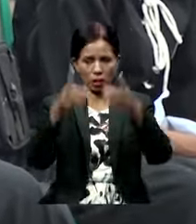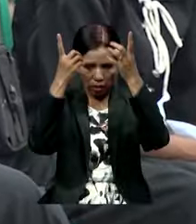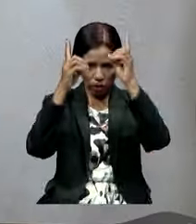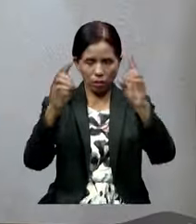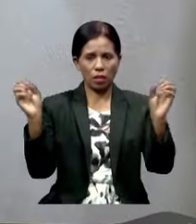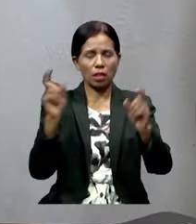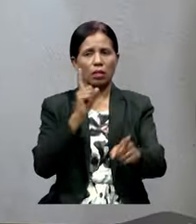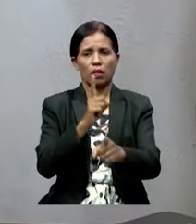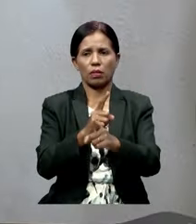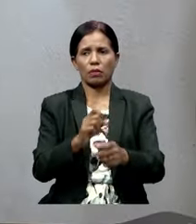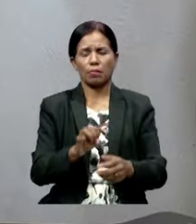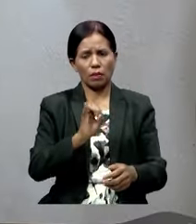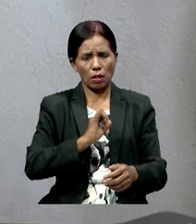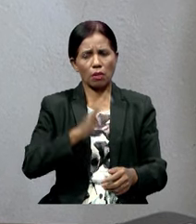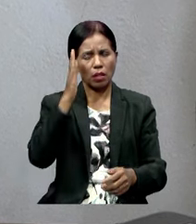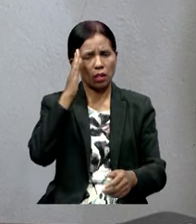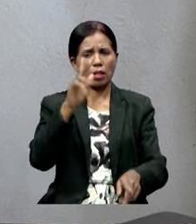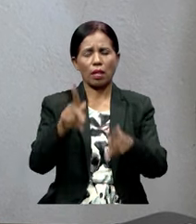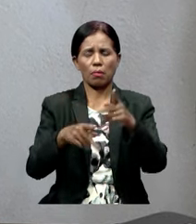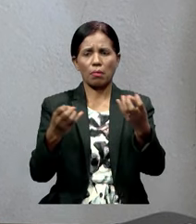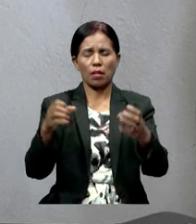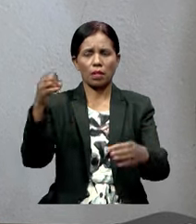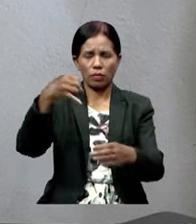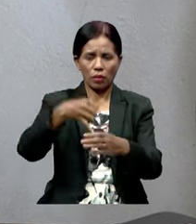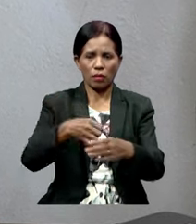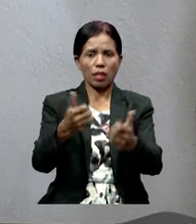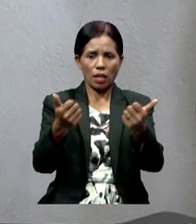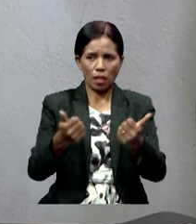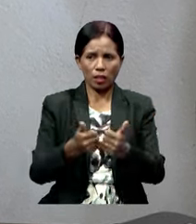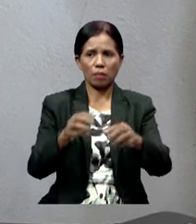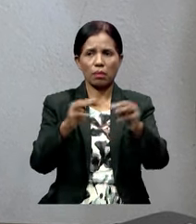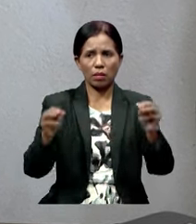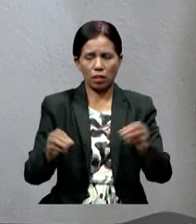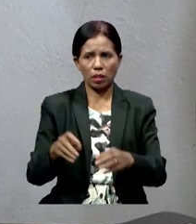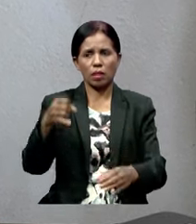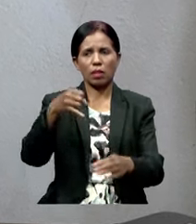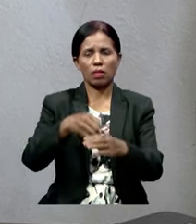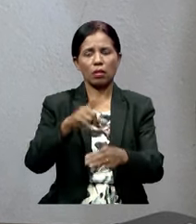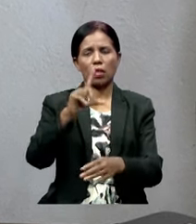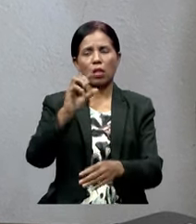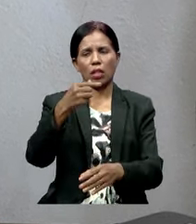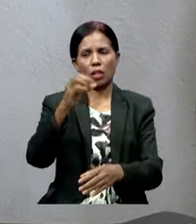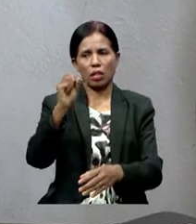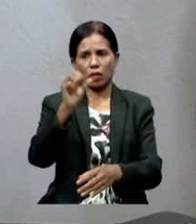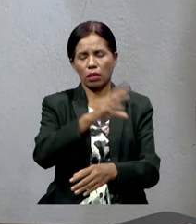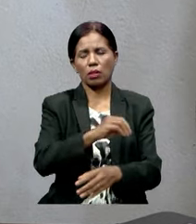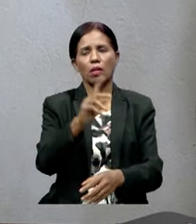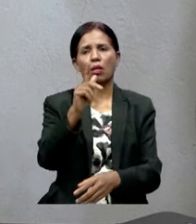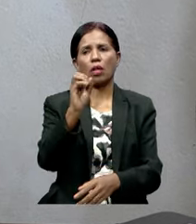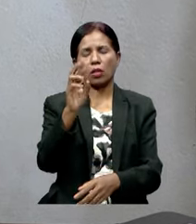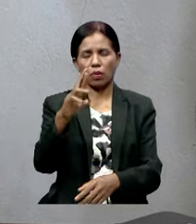justo. Hau Athena ema barak mo involve arte marciais, inclusive urlogismo inteiro, nia kan korka. Debe